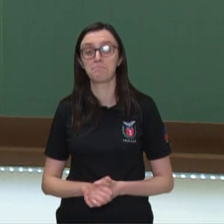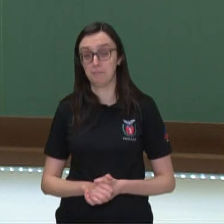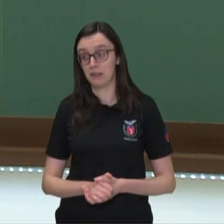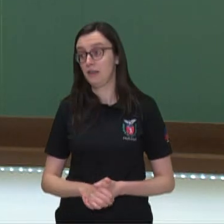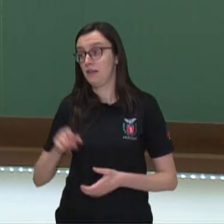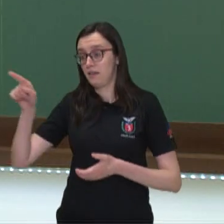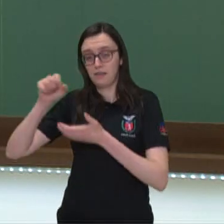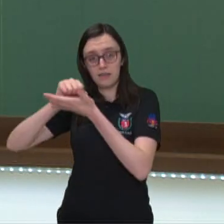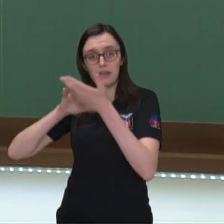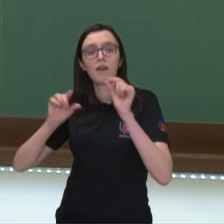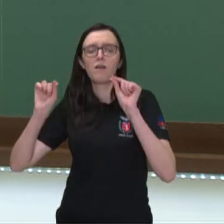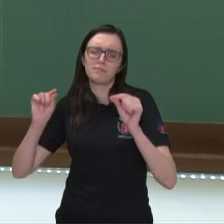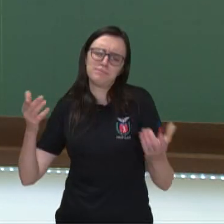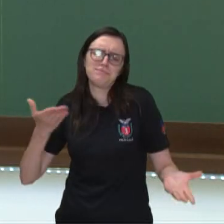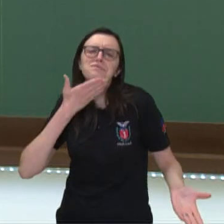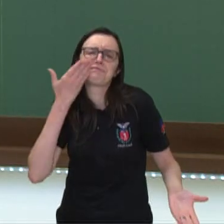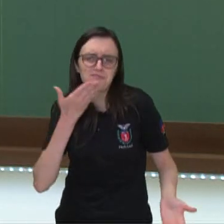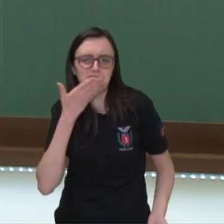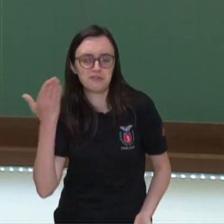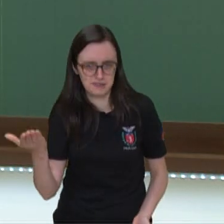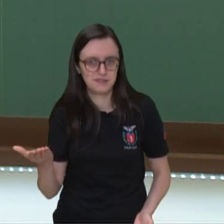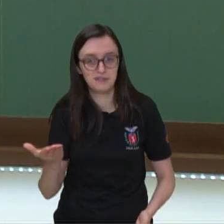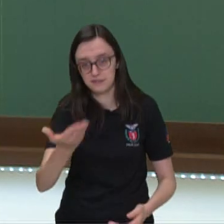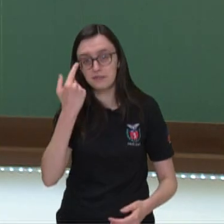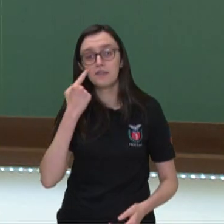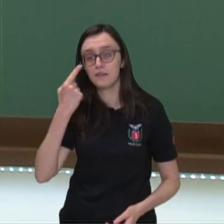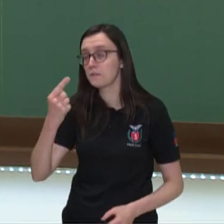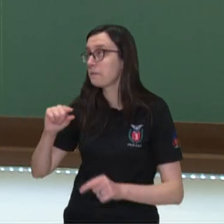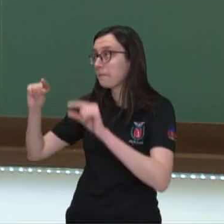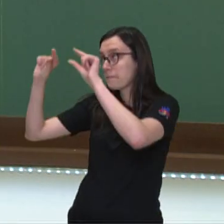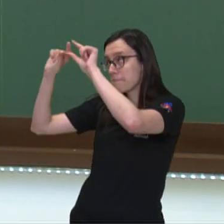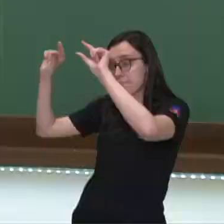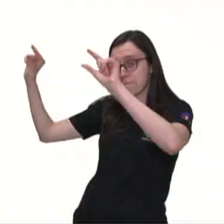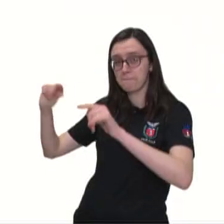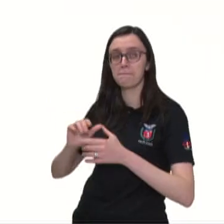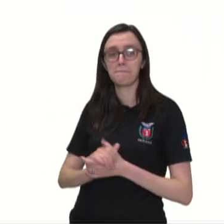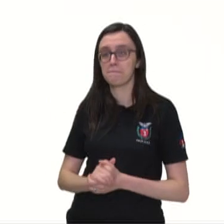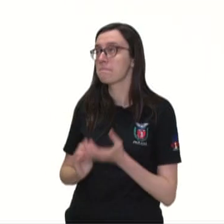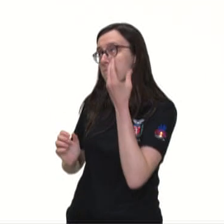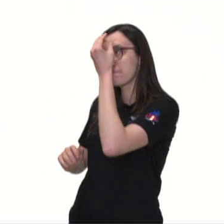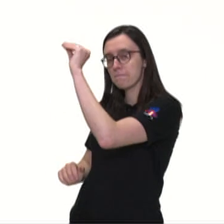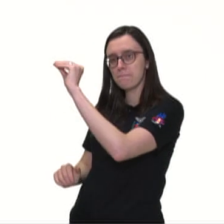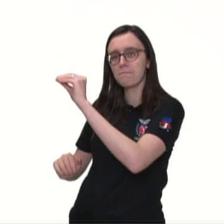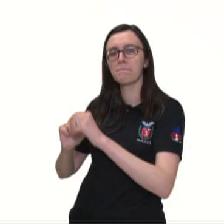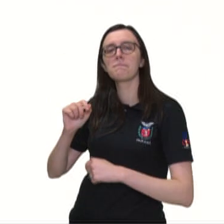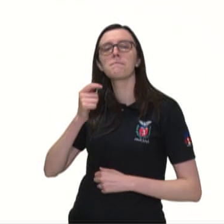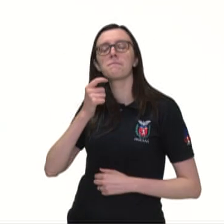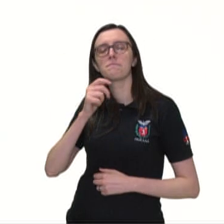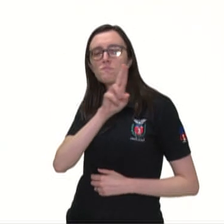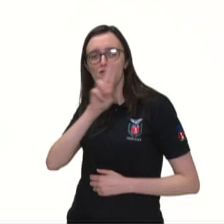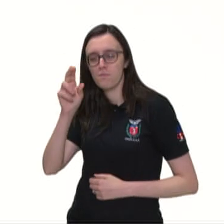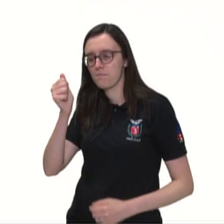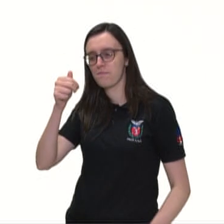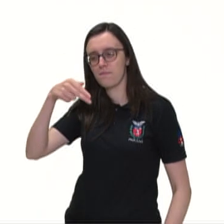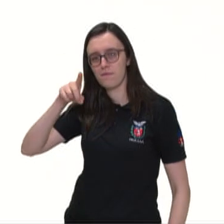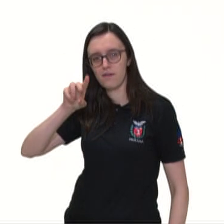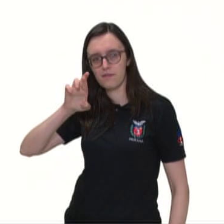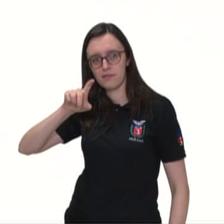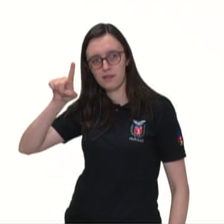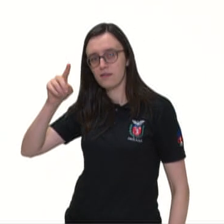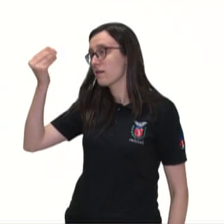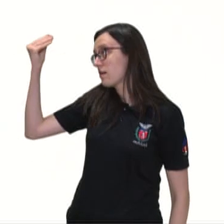Esse exercício foi moleza, né? Então vamos lá. Hello, my name is André. I am 9 years